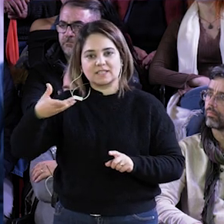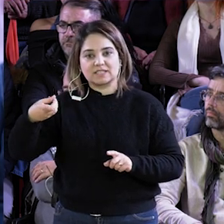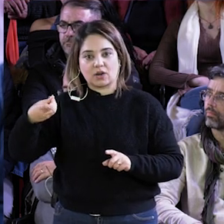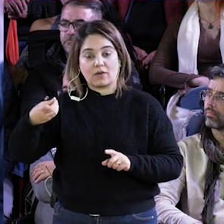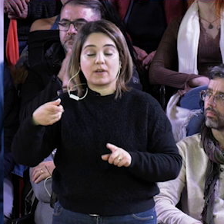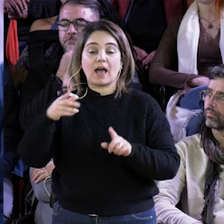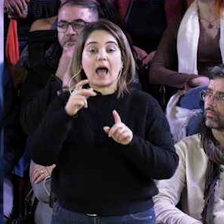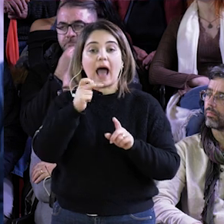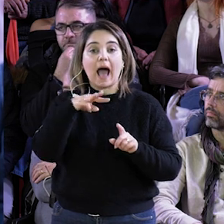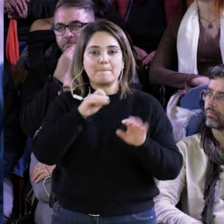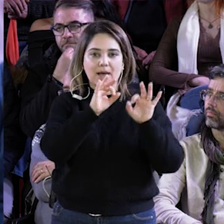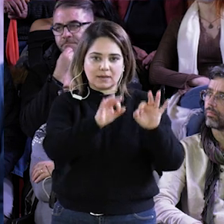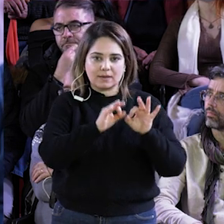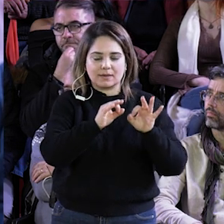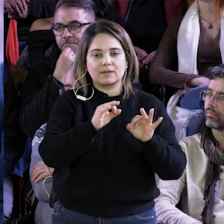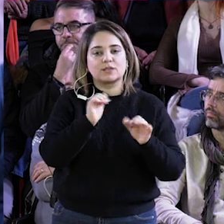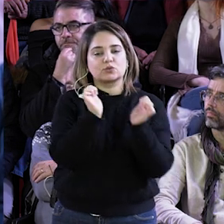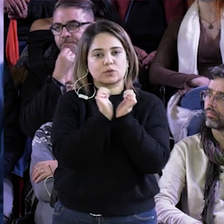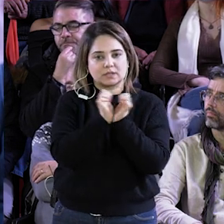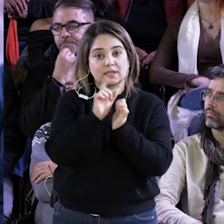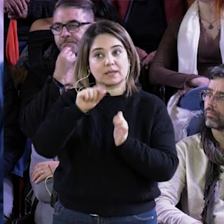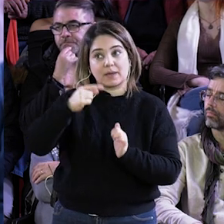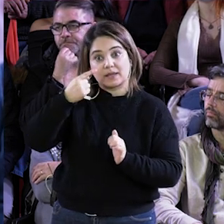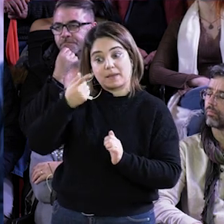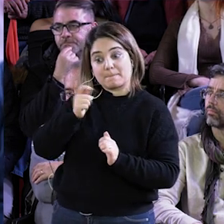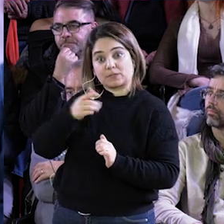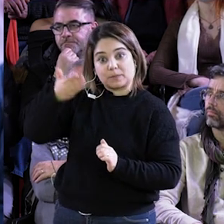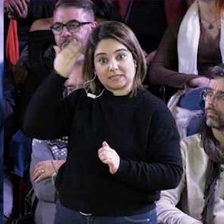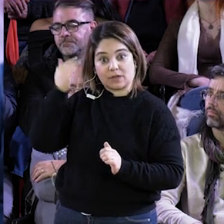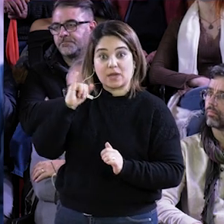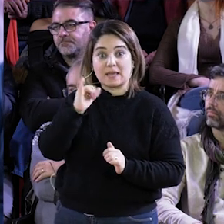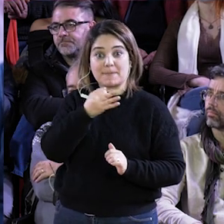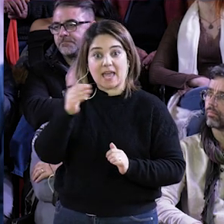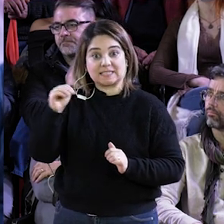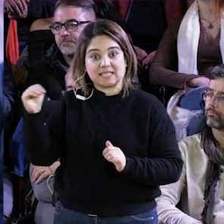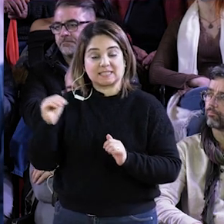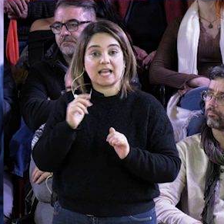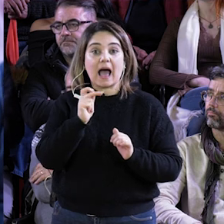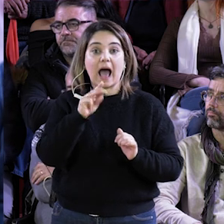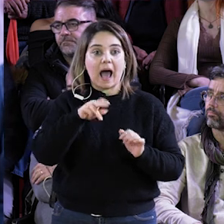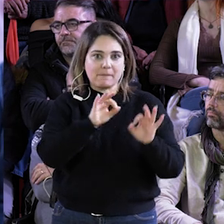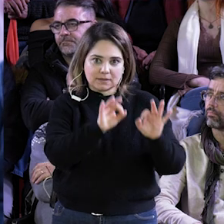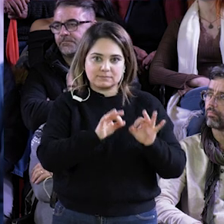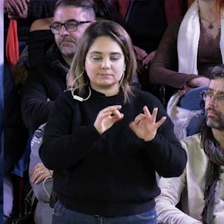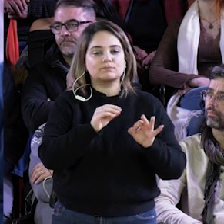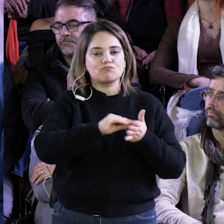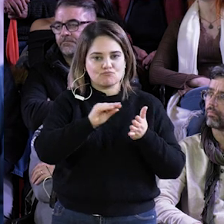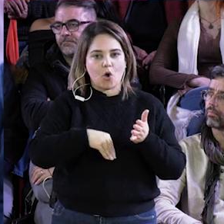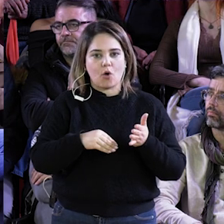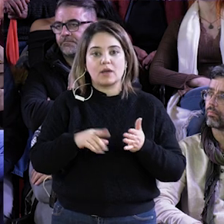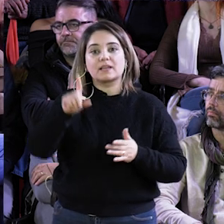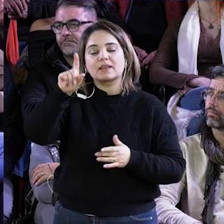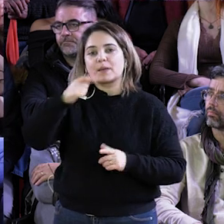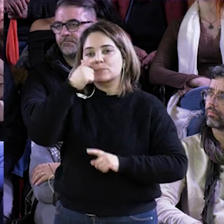as da Segurança Social e no mês passado as das IPSS. Para que se respeitasse os pedreiros, e não aceitamos que o